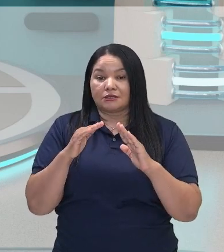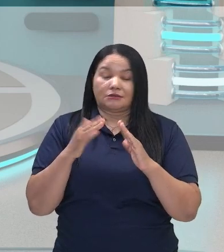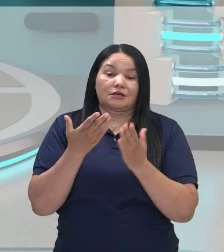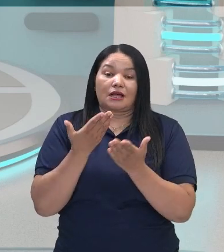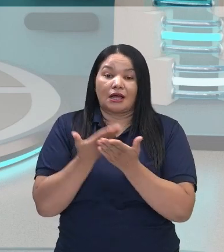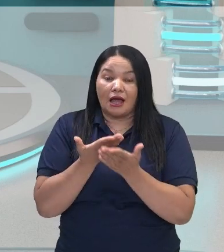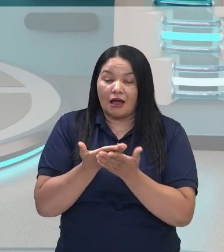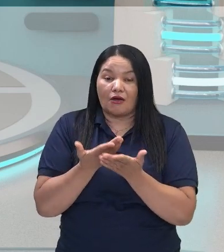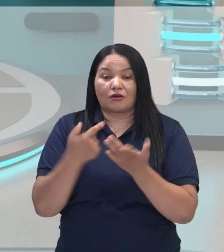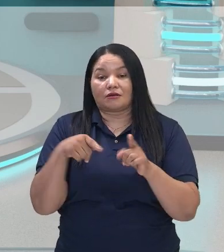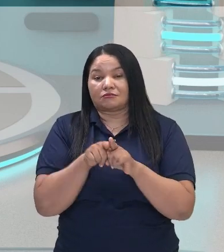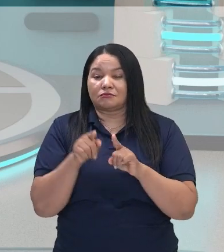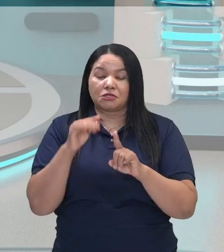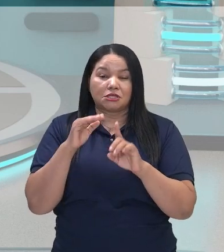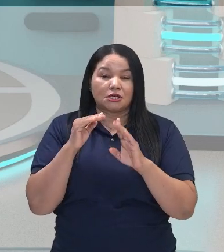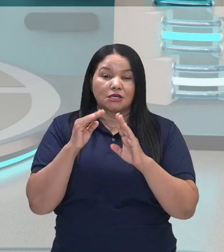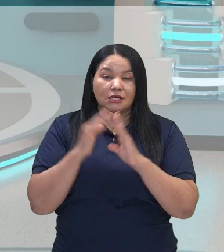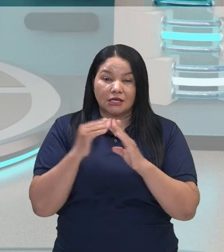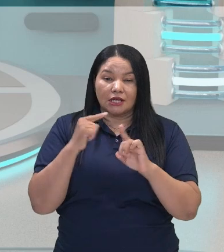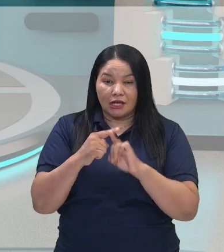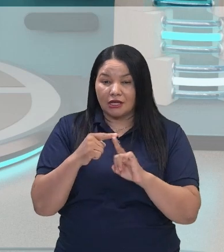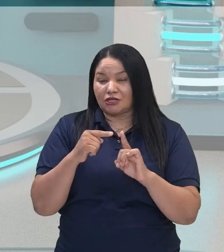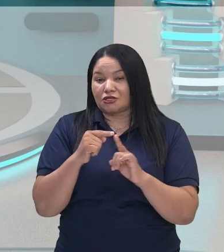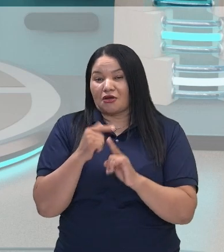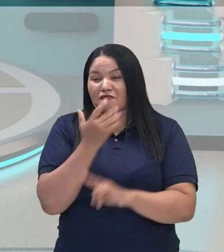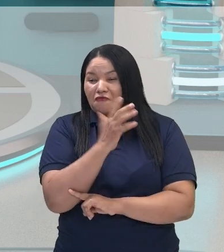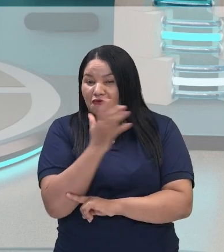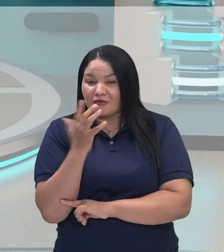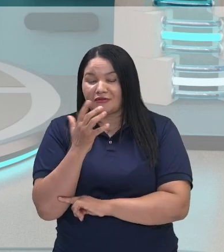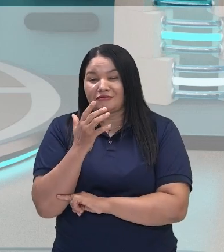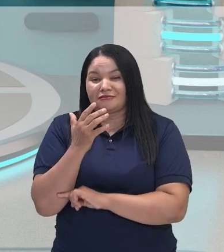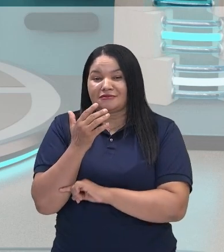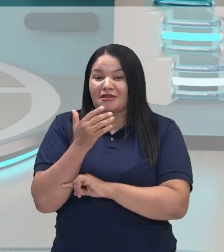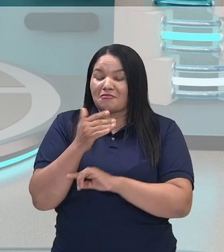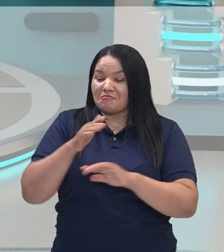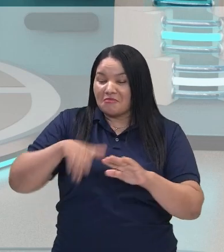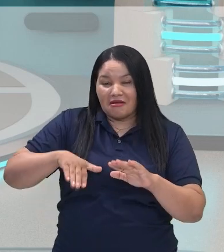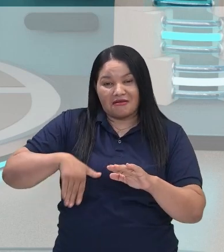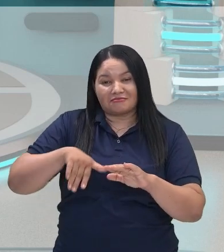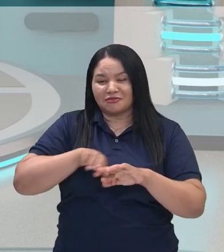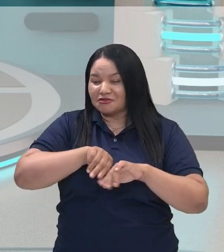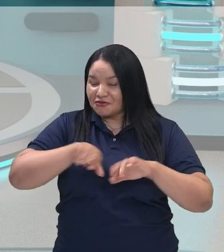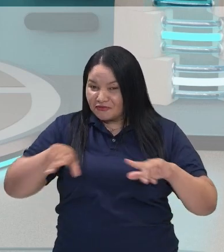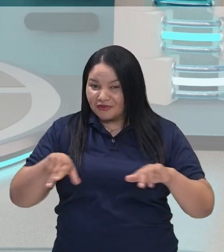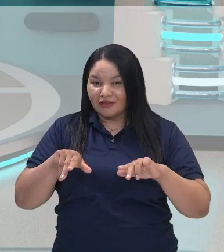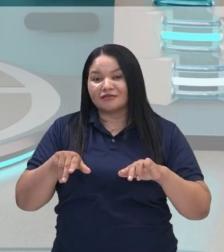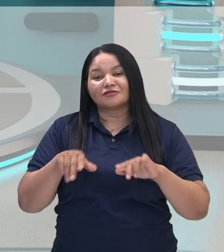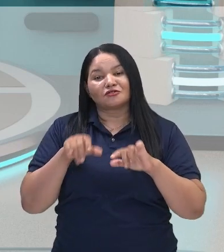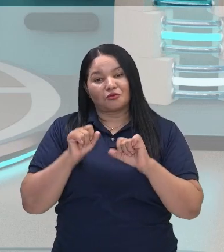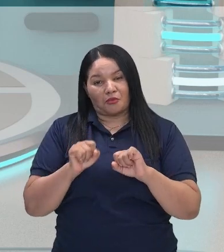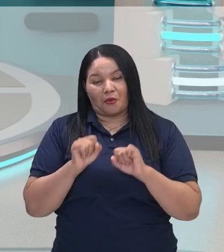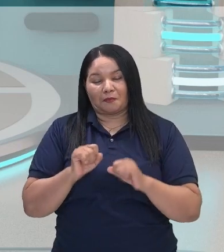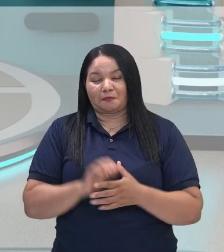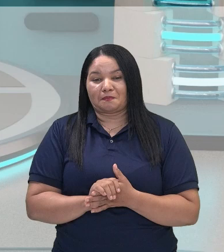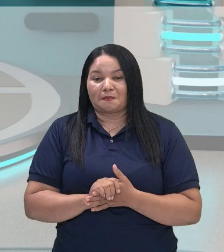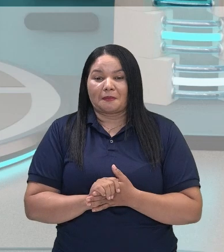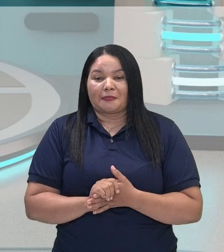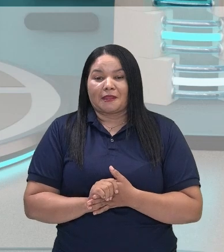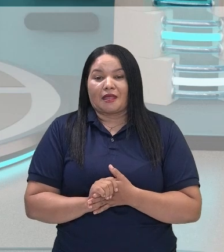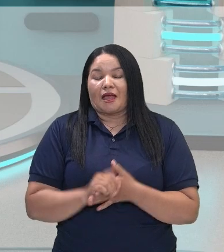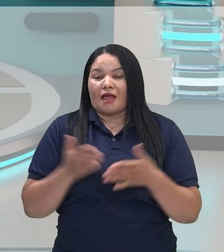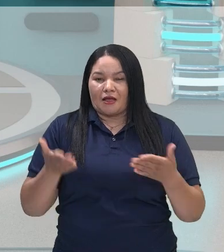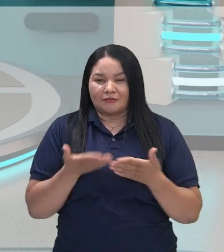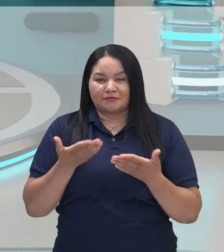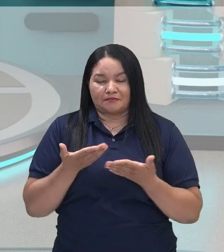igreja, uma floresta, né, uma praia, que são espaços não convencionais, certo? E aí, para